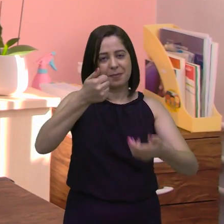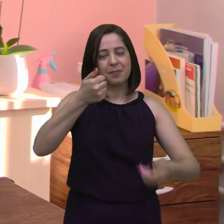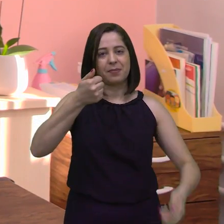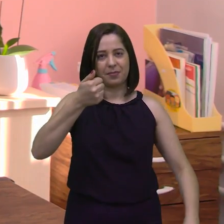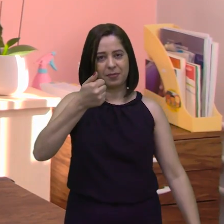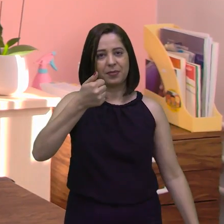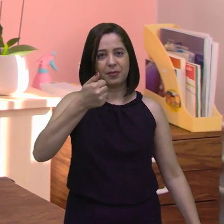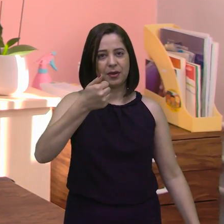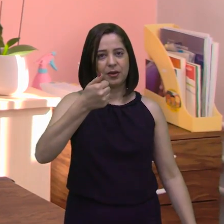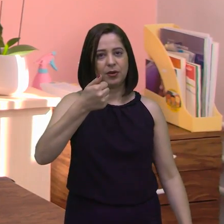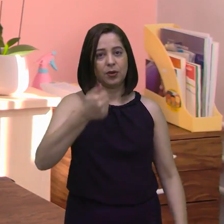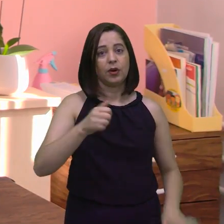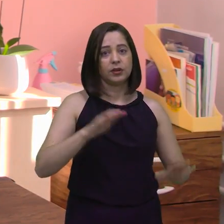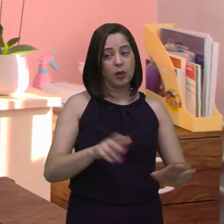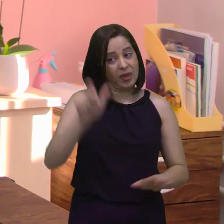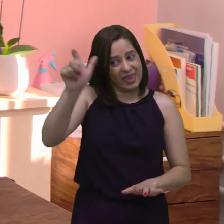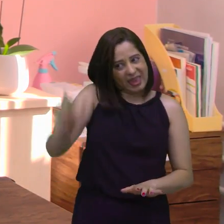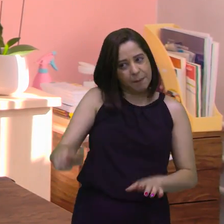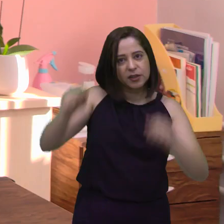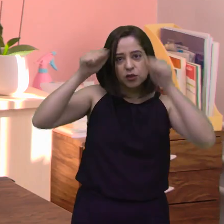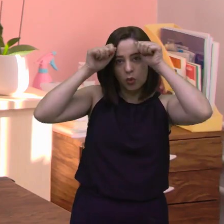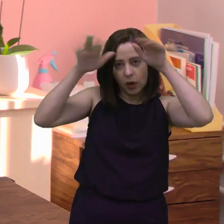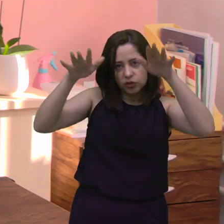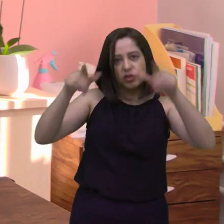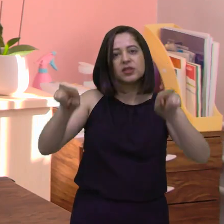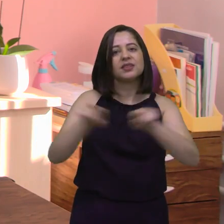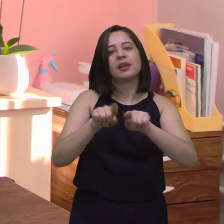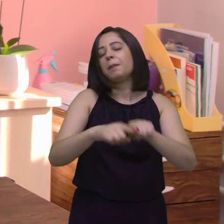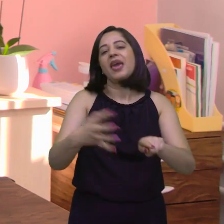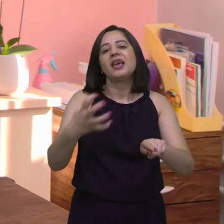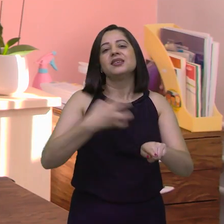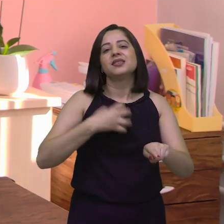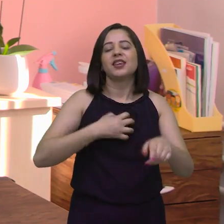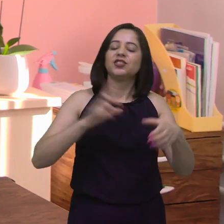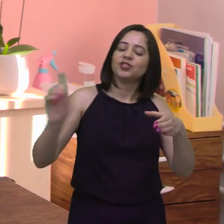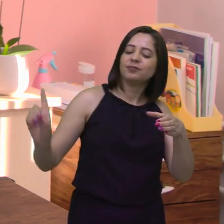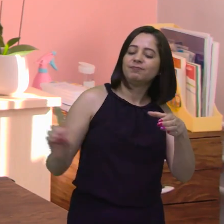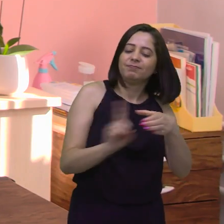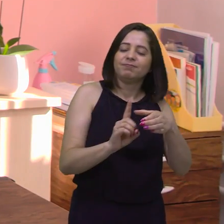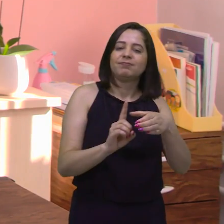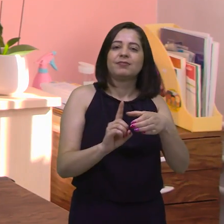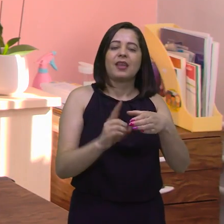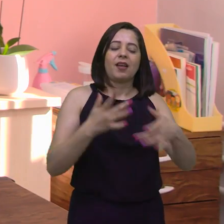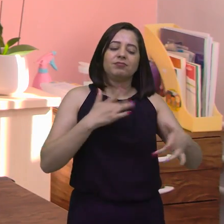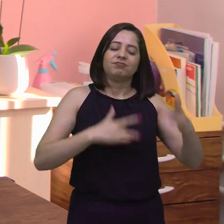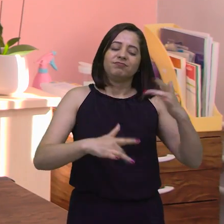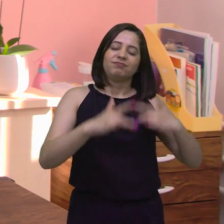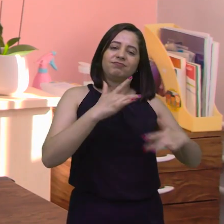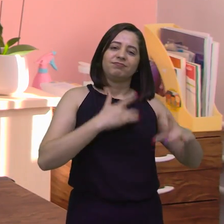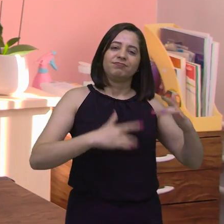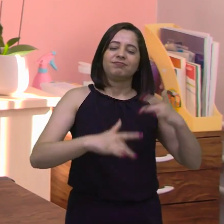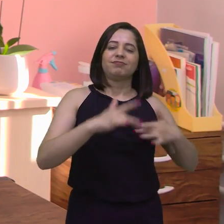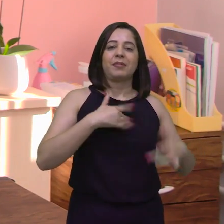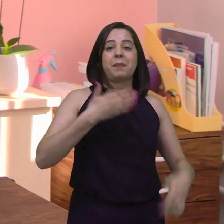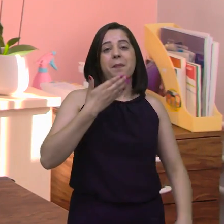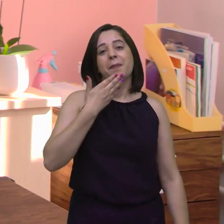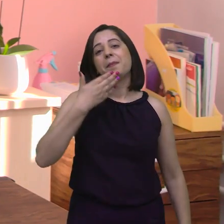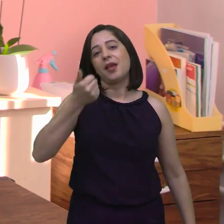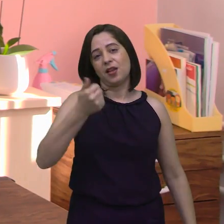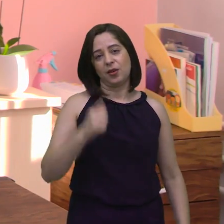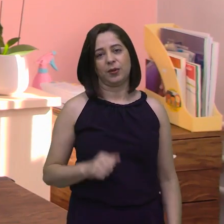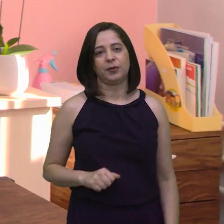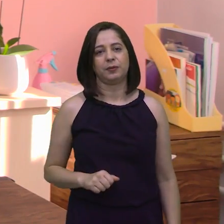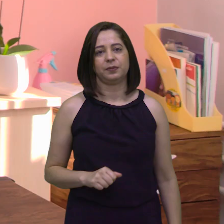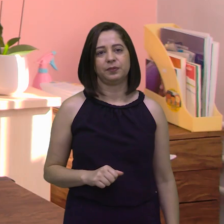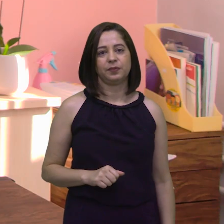né? E essa pessoa com autismo também vai ter uma vida mais afetiva e mais solidária